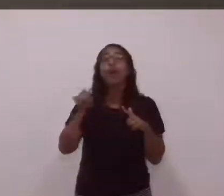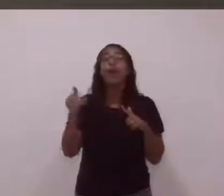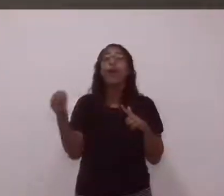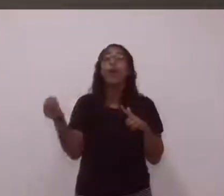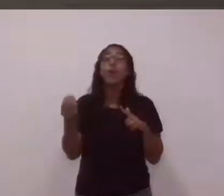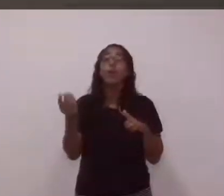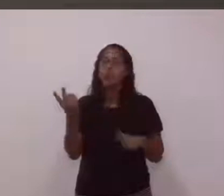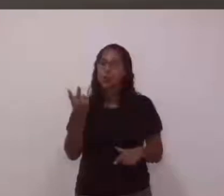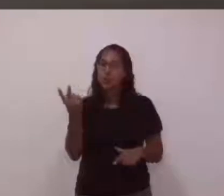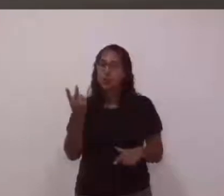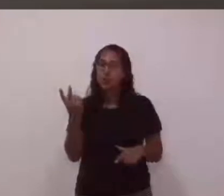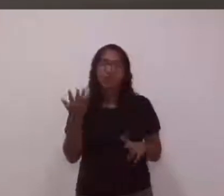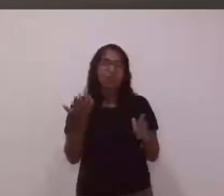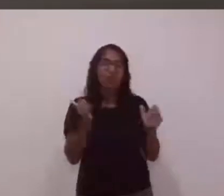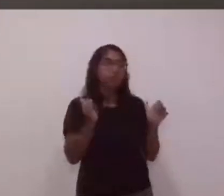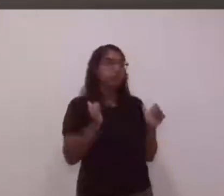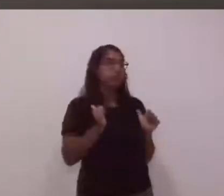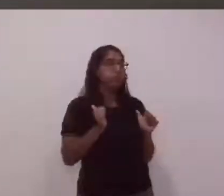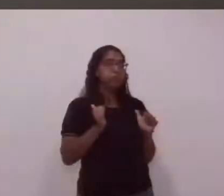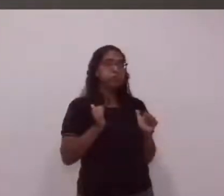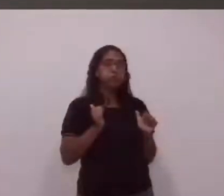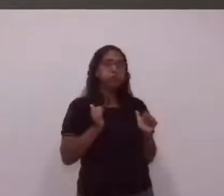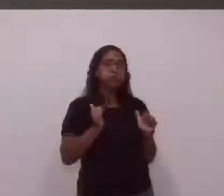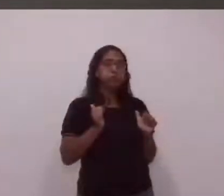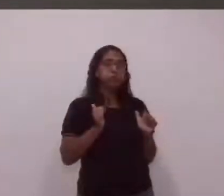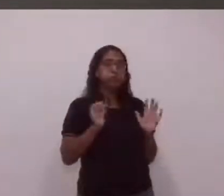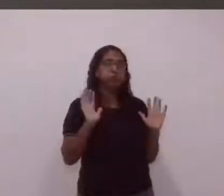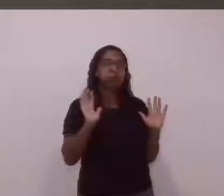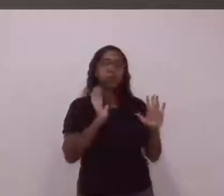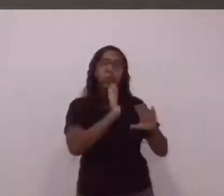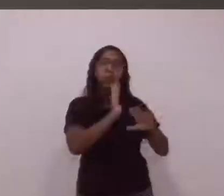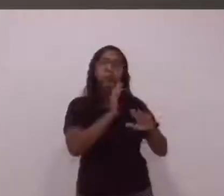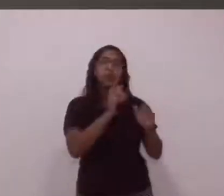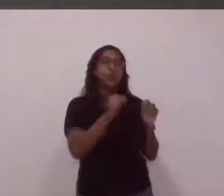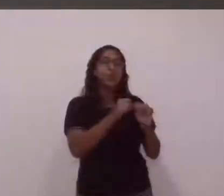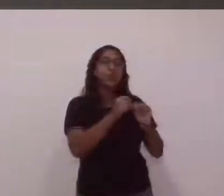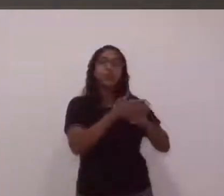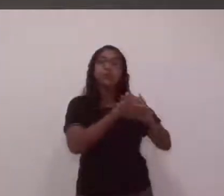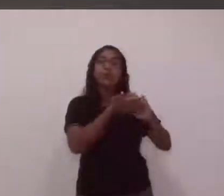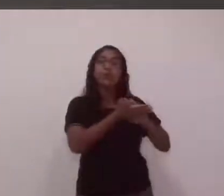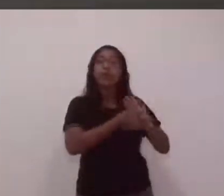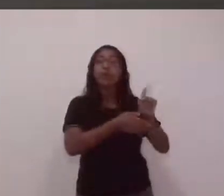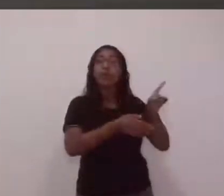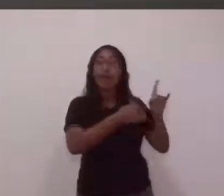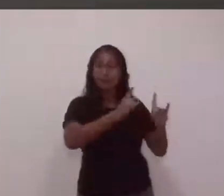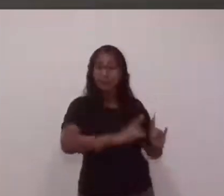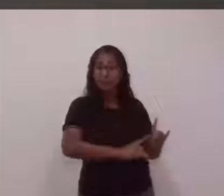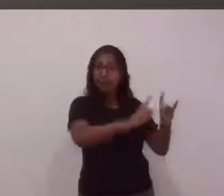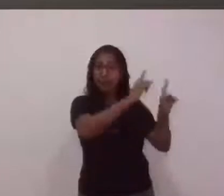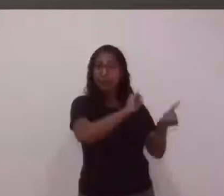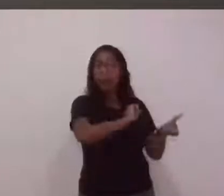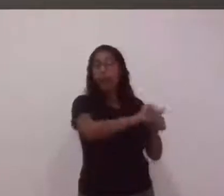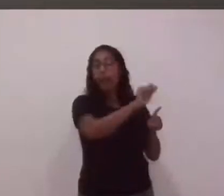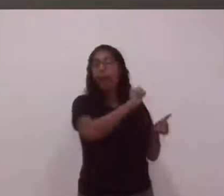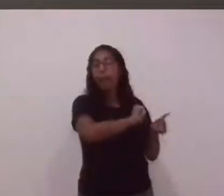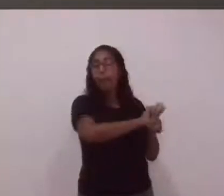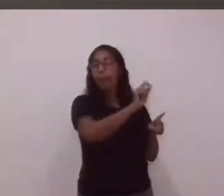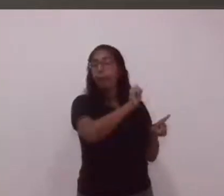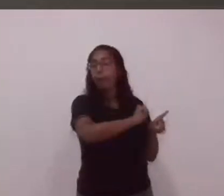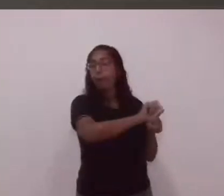ficou inerte teve uma inércia administrativa que continuou pagando aluguel mesmo sabendo disso